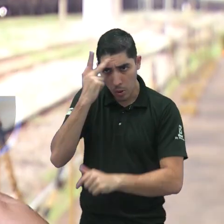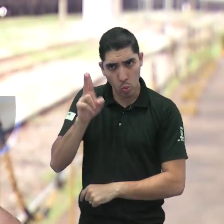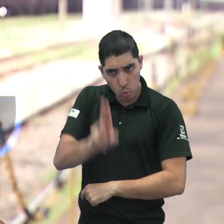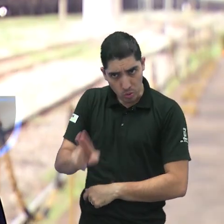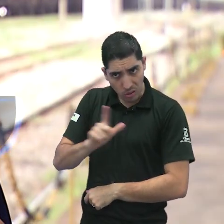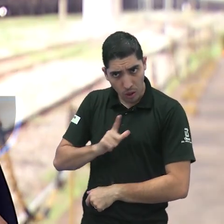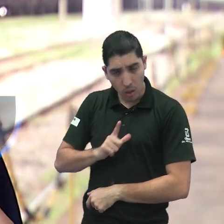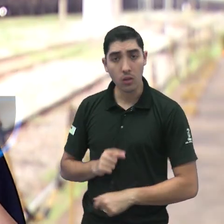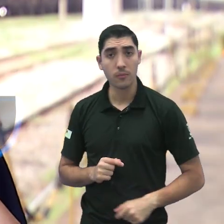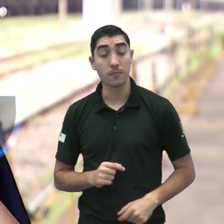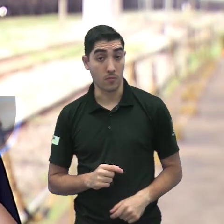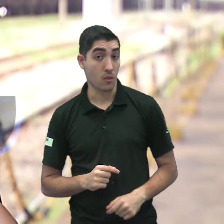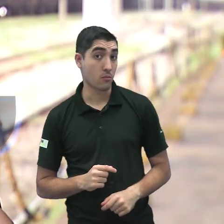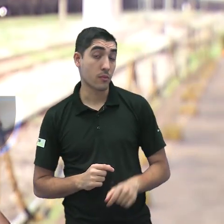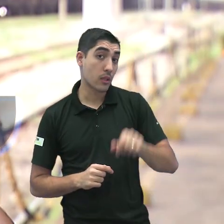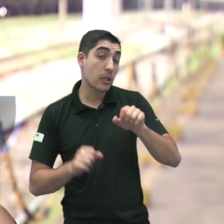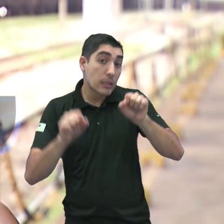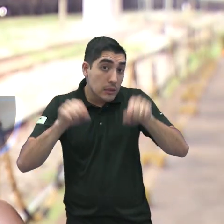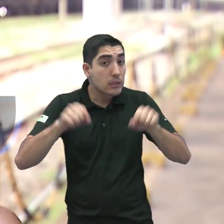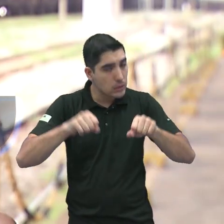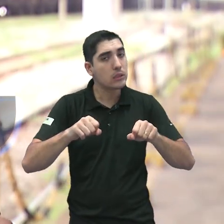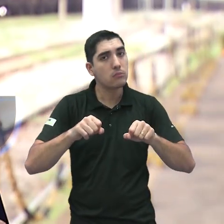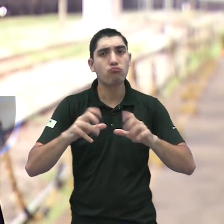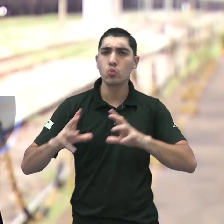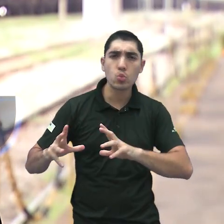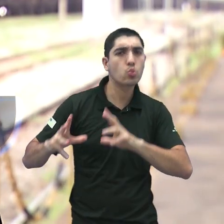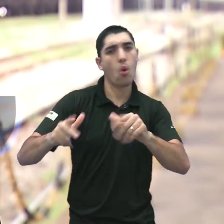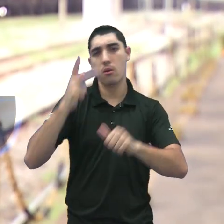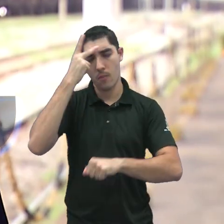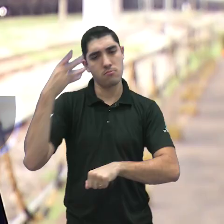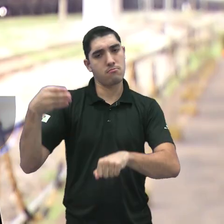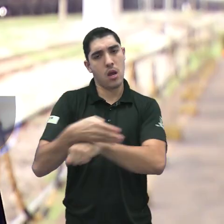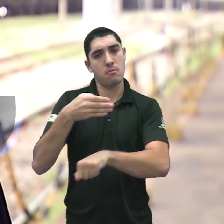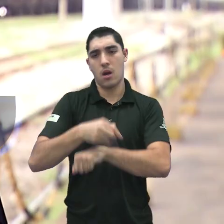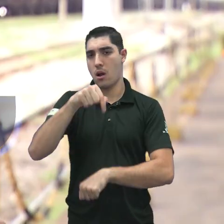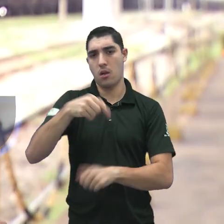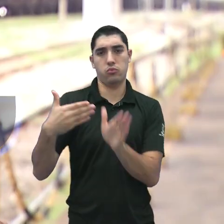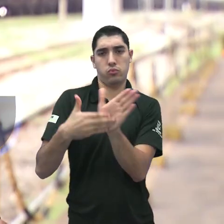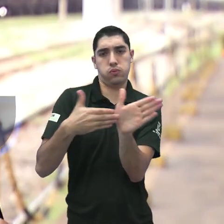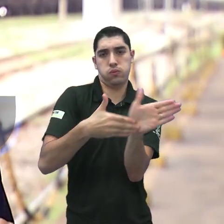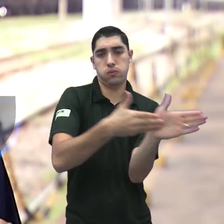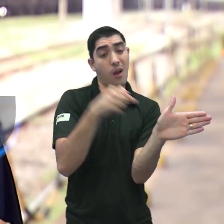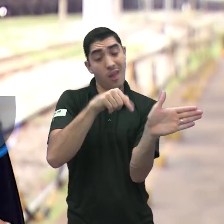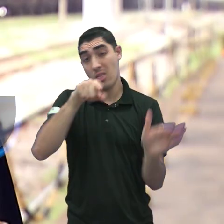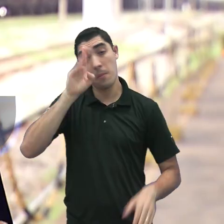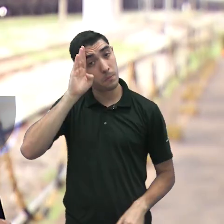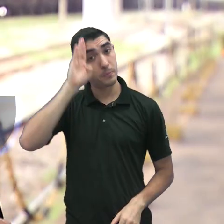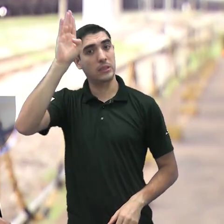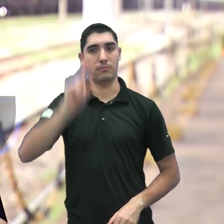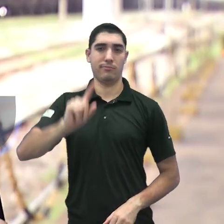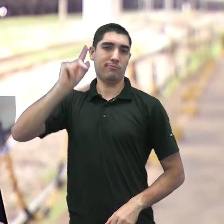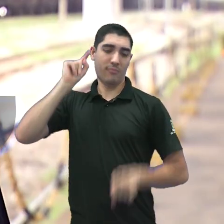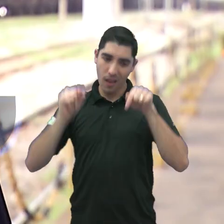José? Olha, tudo girava em torno aqui do transporte coletivo na época, né? Era